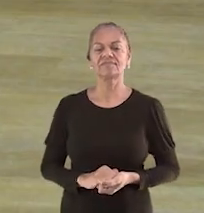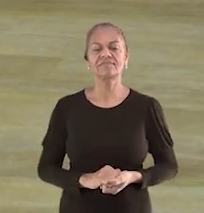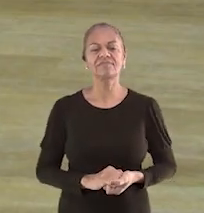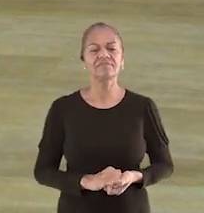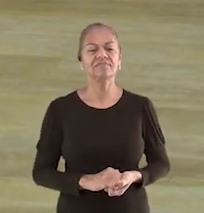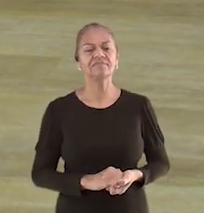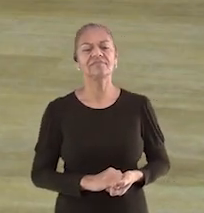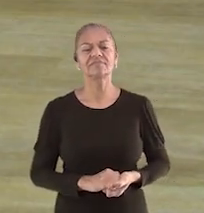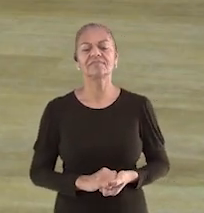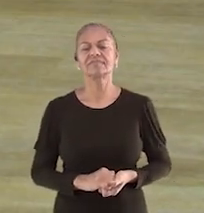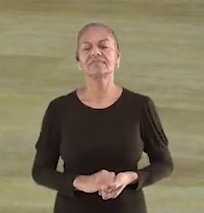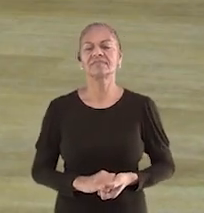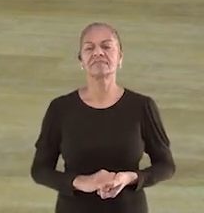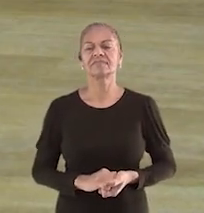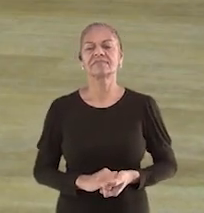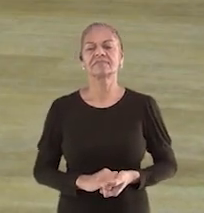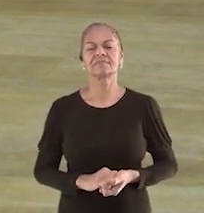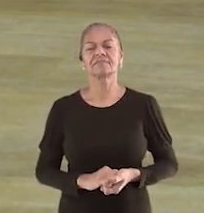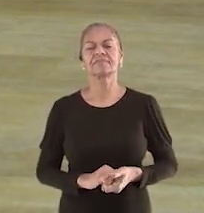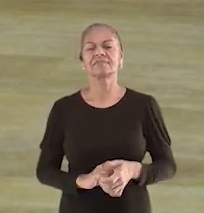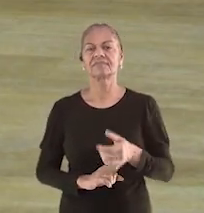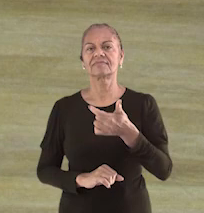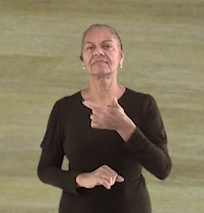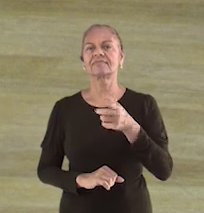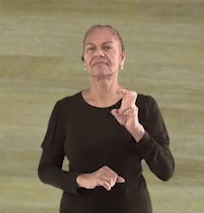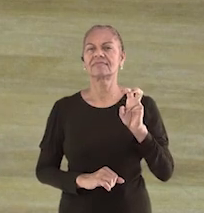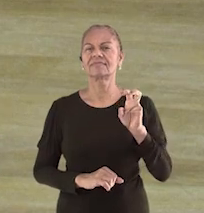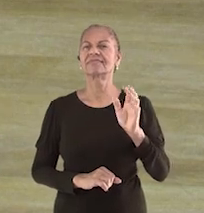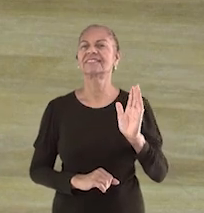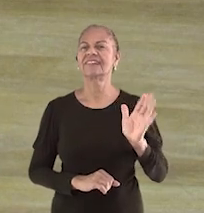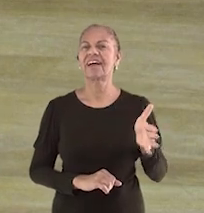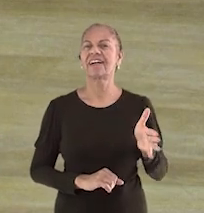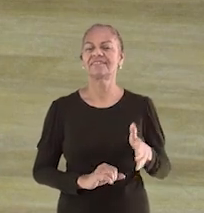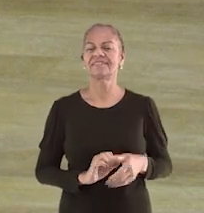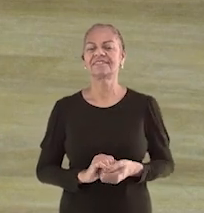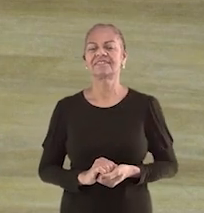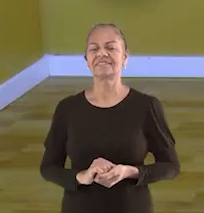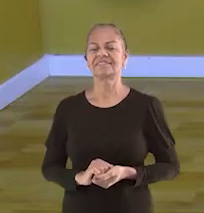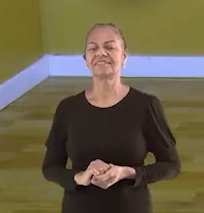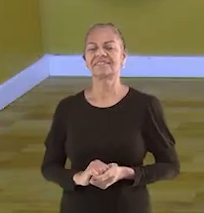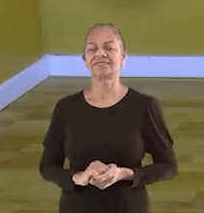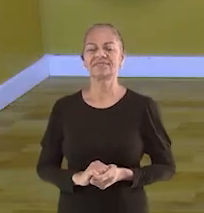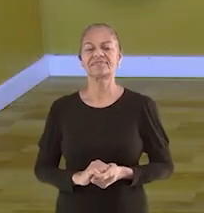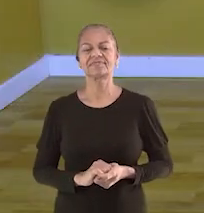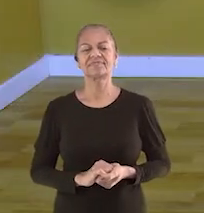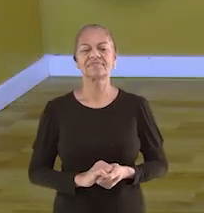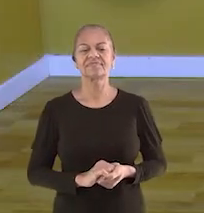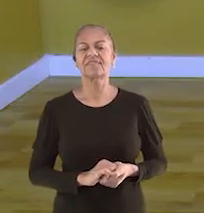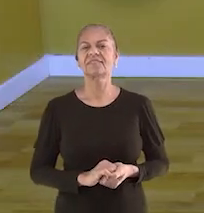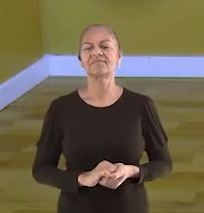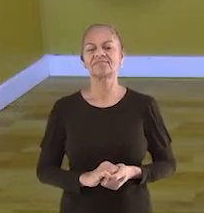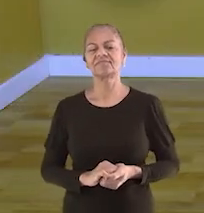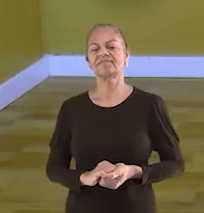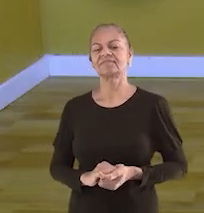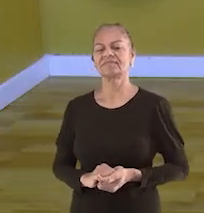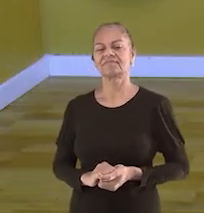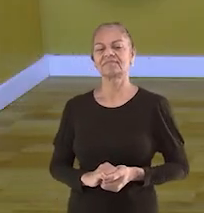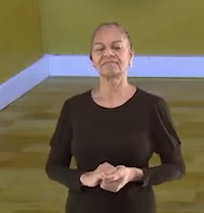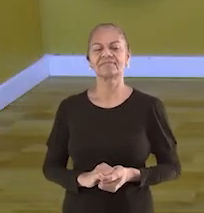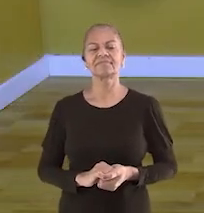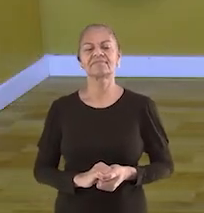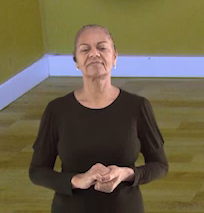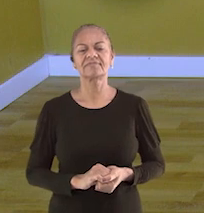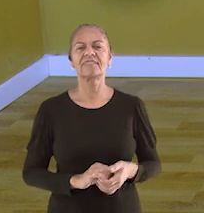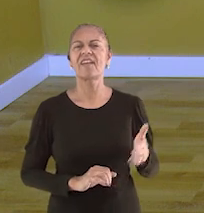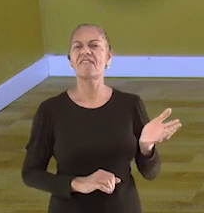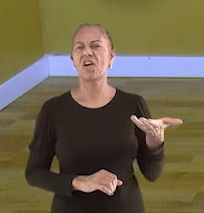Isso. 25, hein? Vambora. Vambora. Isso. Vamos